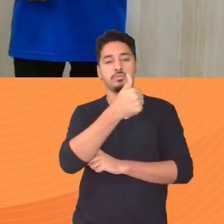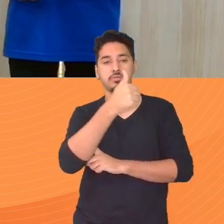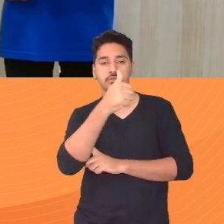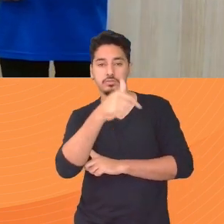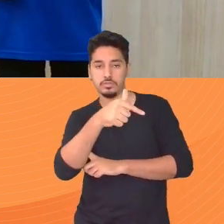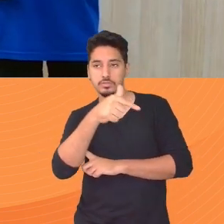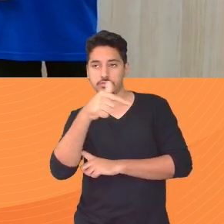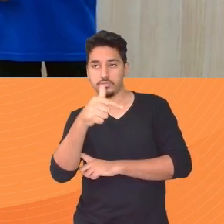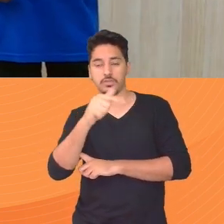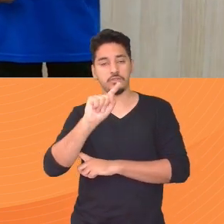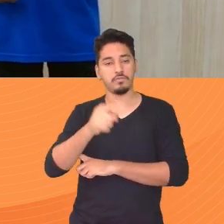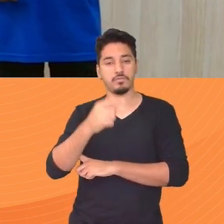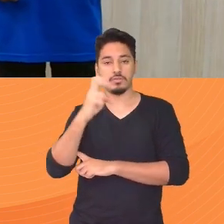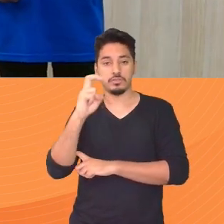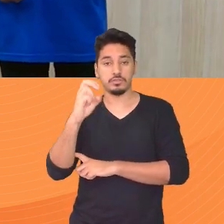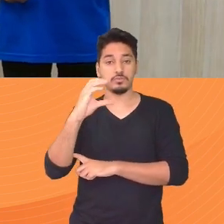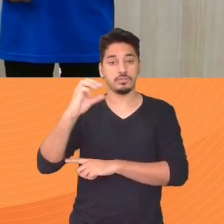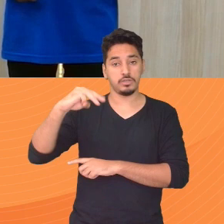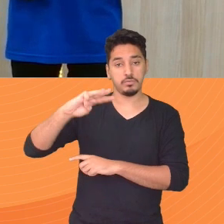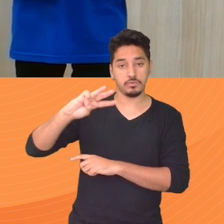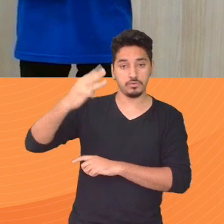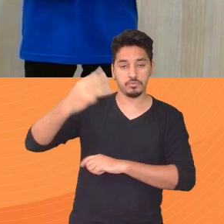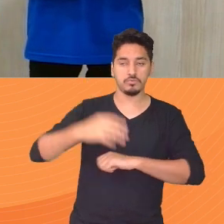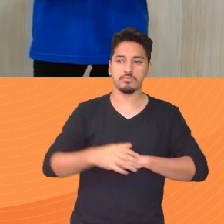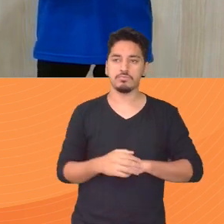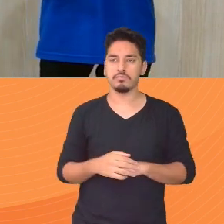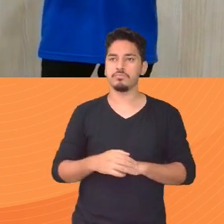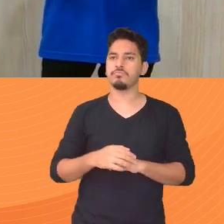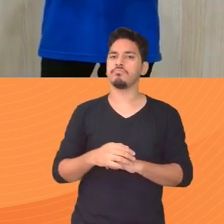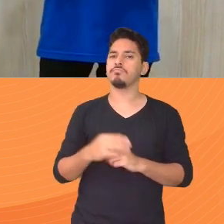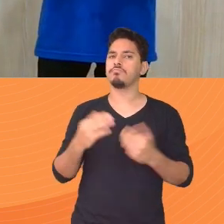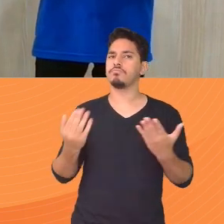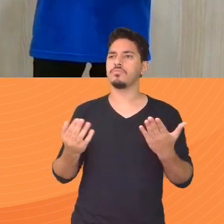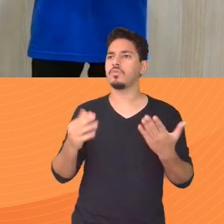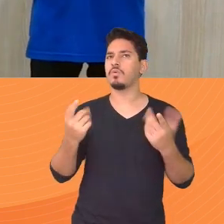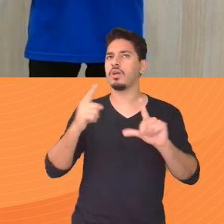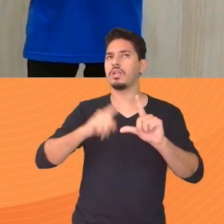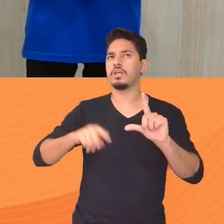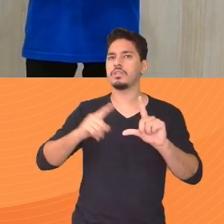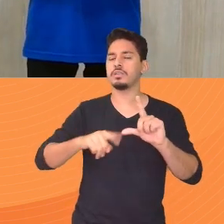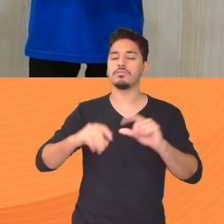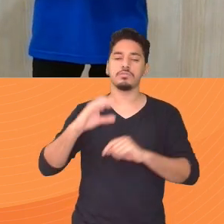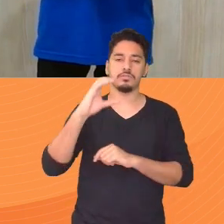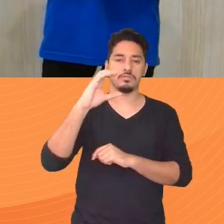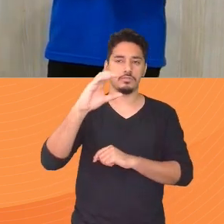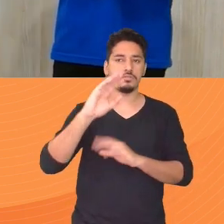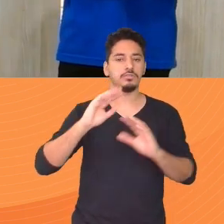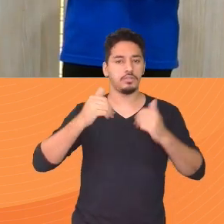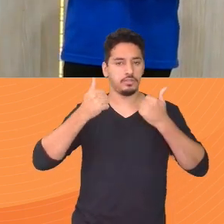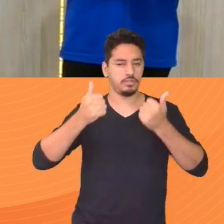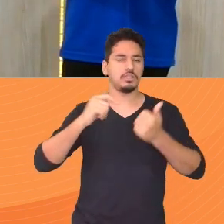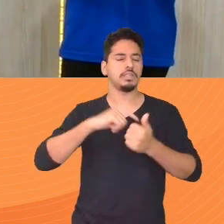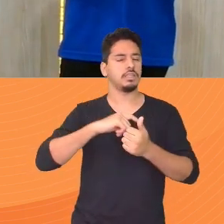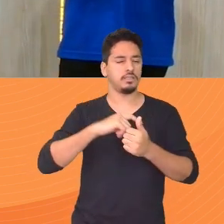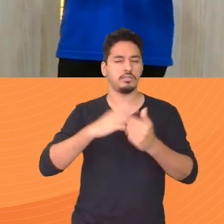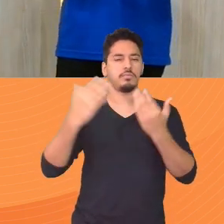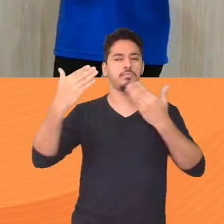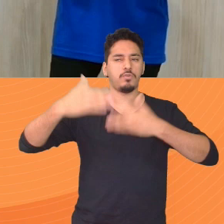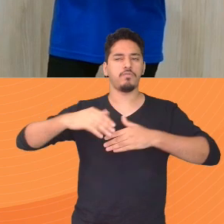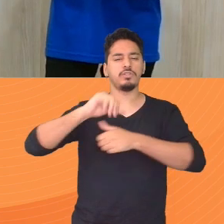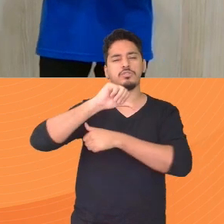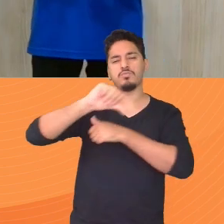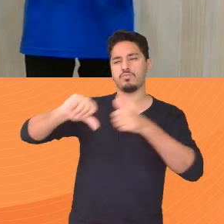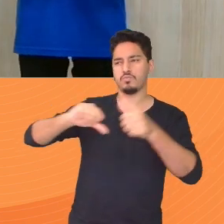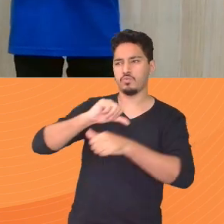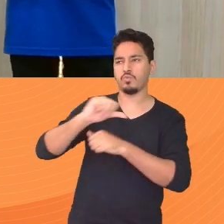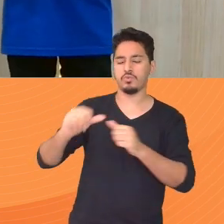1.177,5 centímetros cúbicos. Letra C, problema contextualização, que cai muito na prova aí. Ele muda muito a